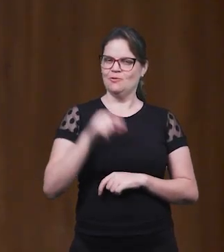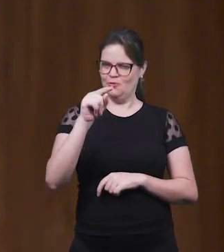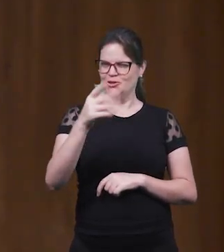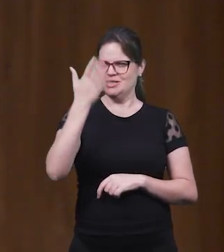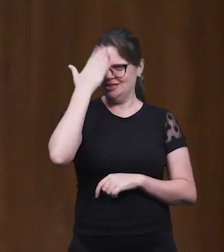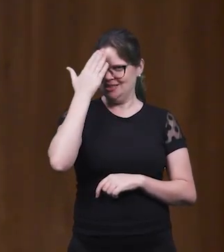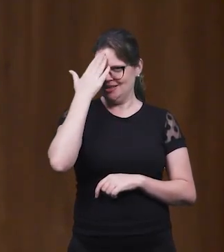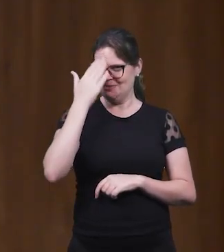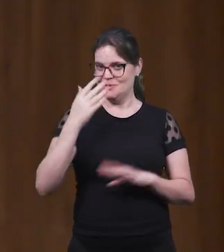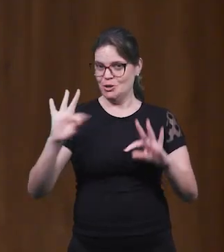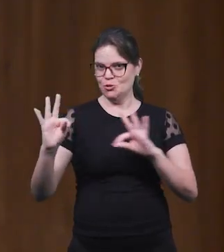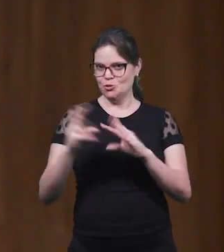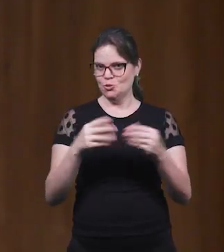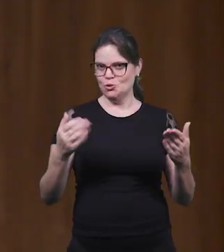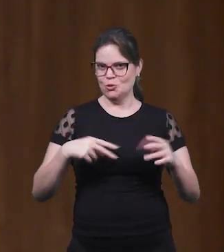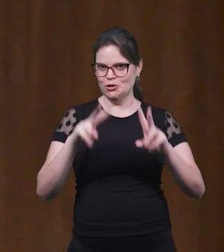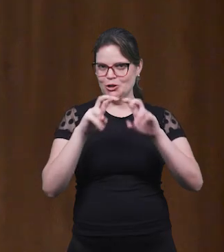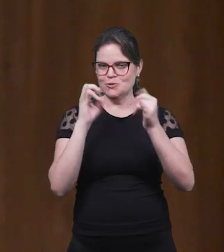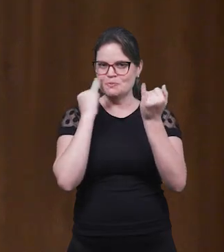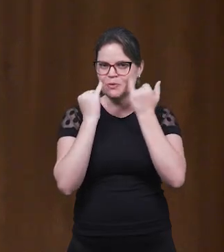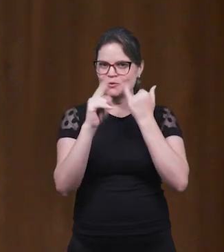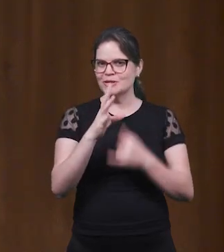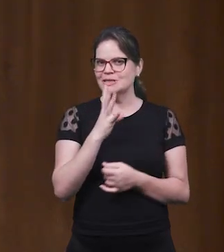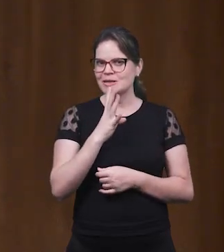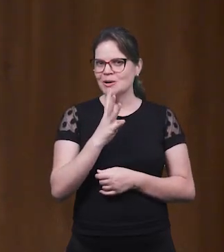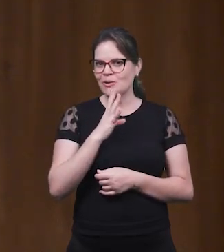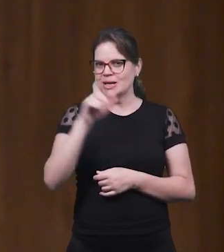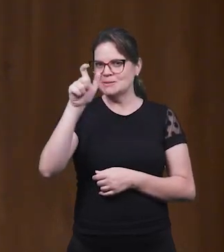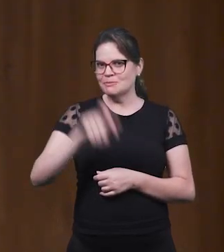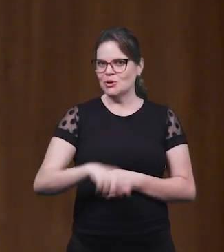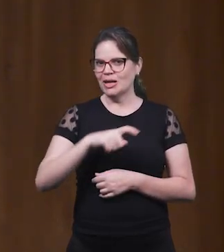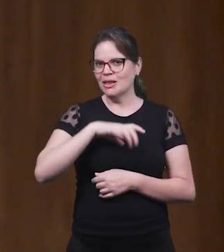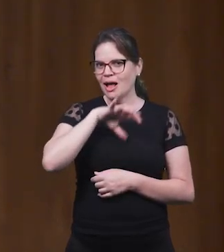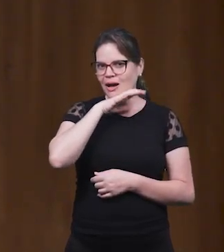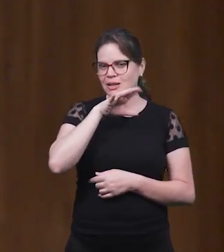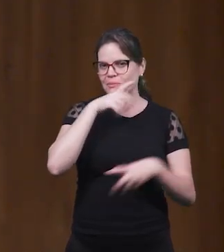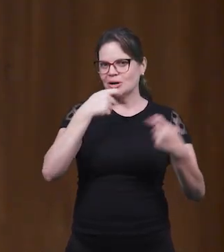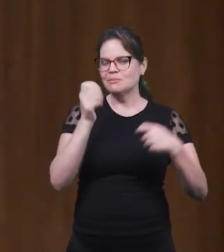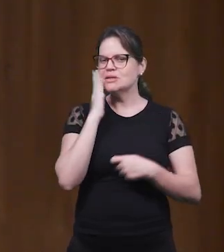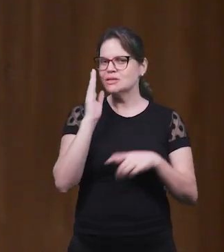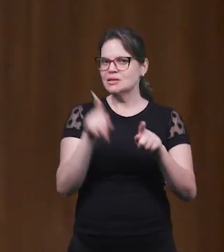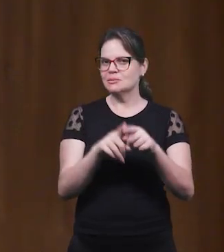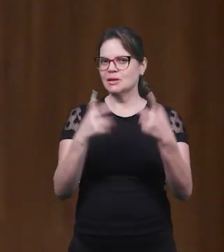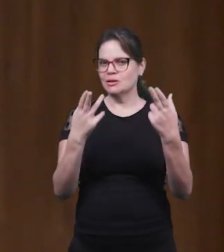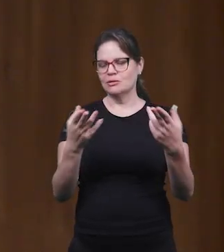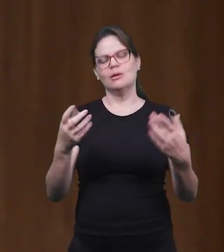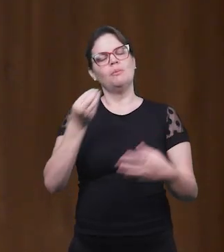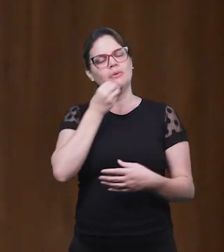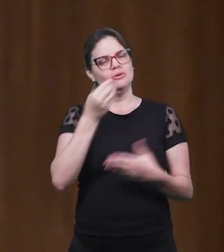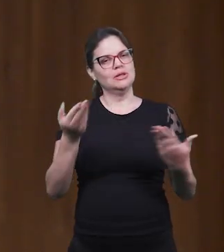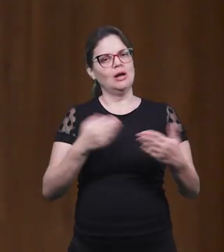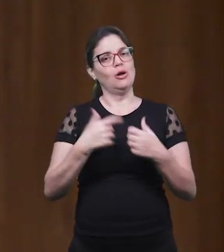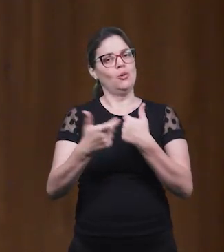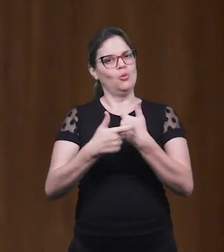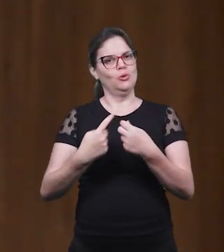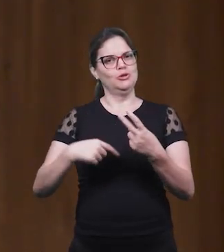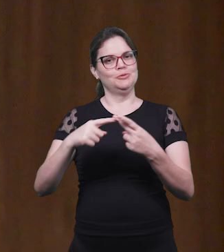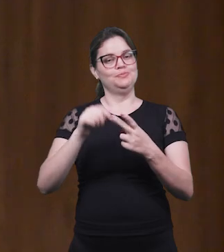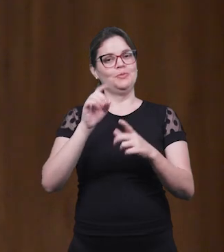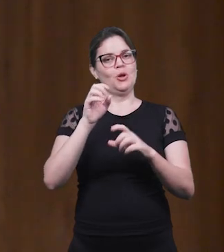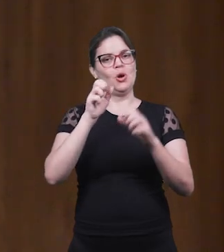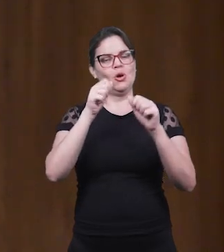Você sabia tudo que foi tratado aqui? Você conhece alguém que precisa saber o que foi falado? Então você tem a oportunidade.